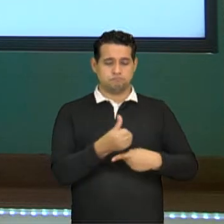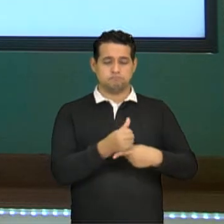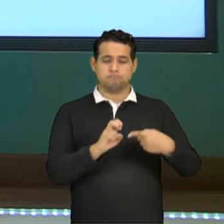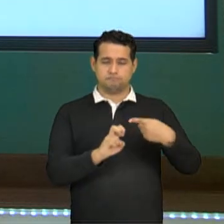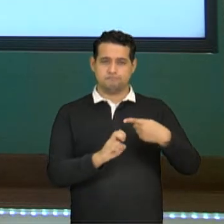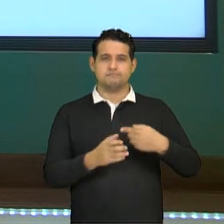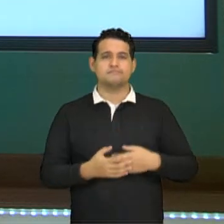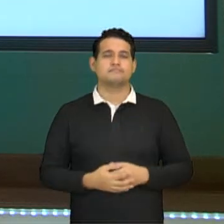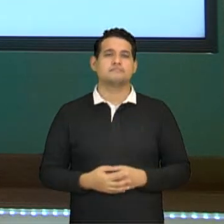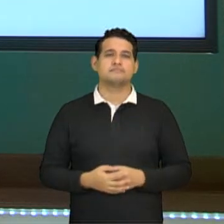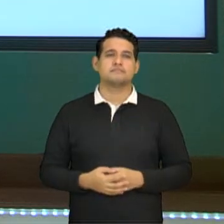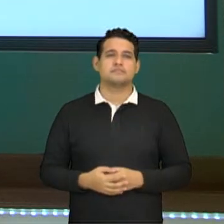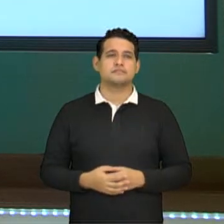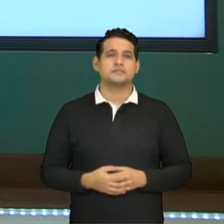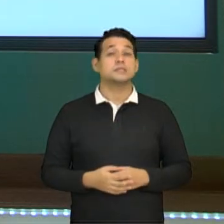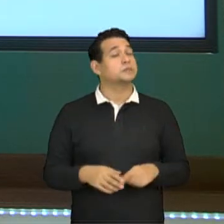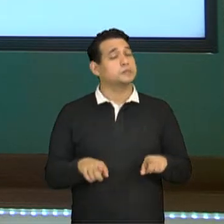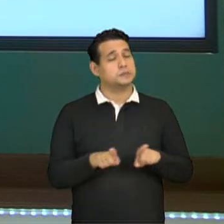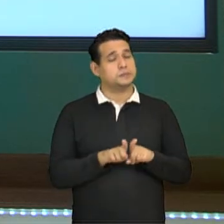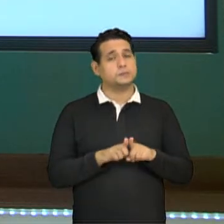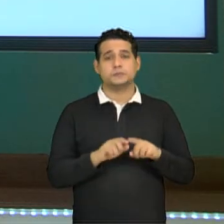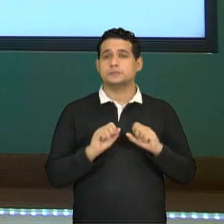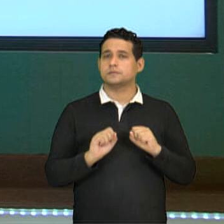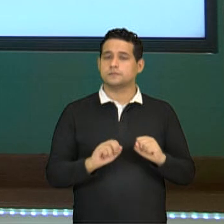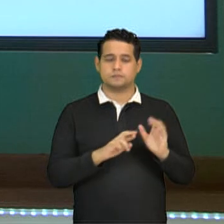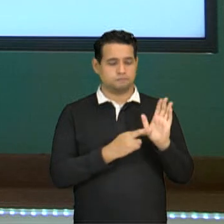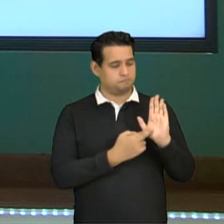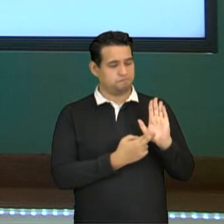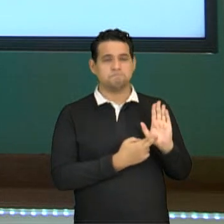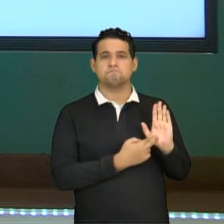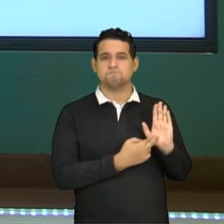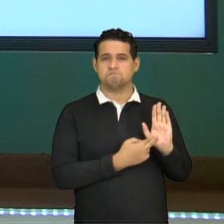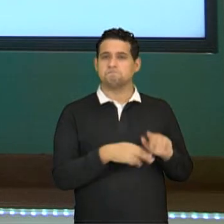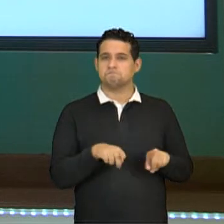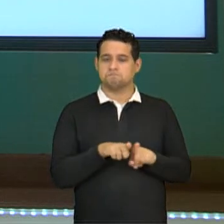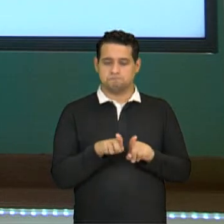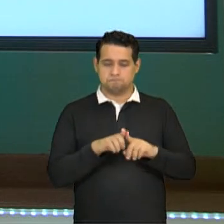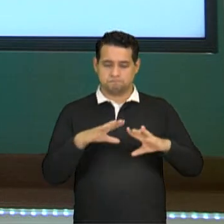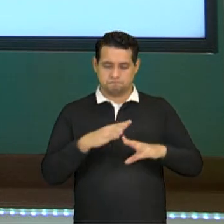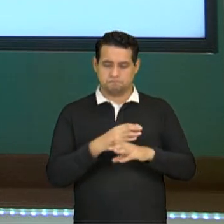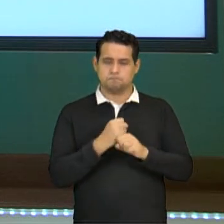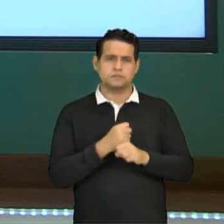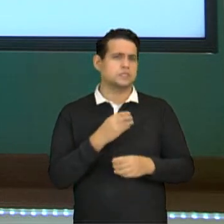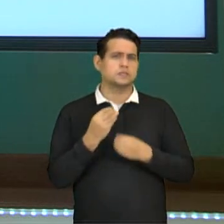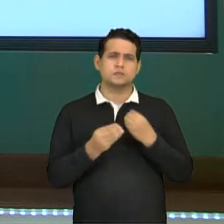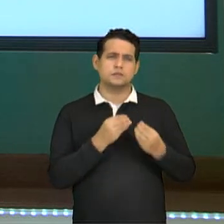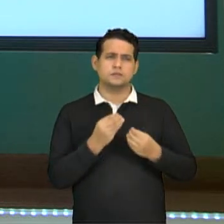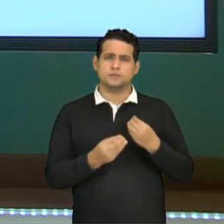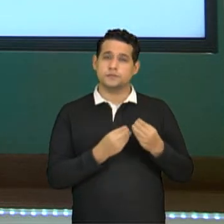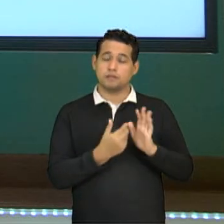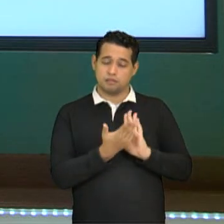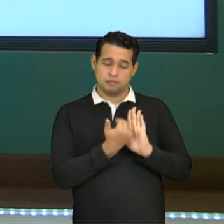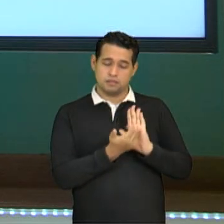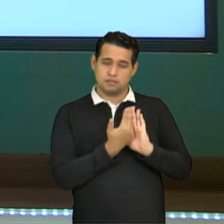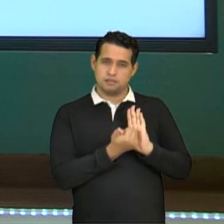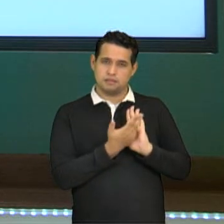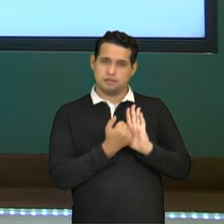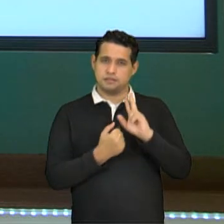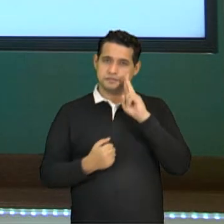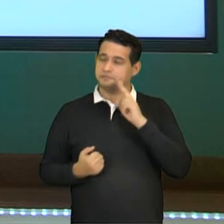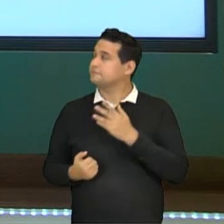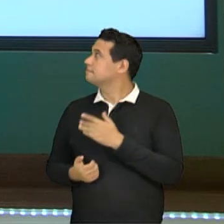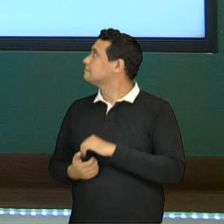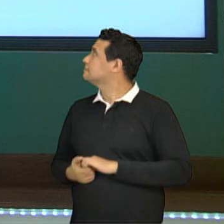6/5. E aí, nós também poderíamos representar essa mesma multiplicação através do desenho. Olha